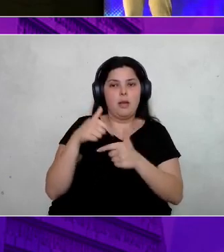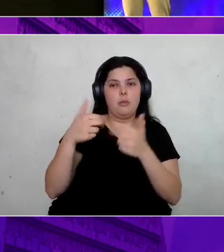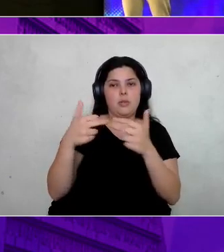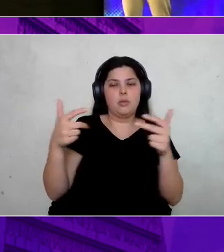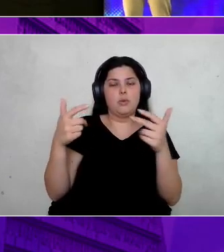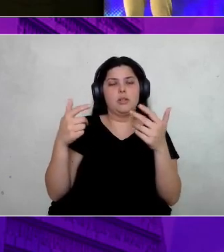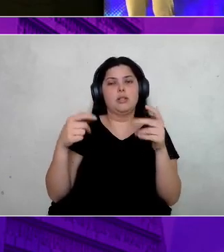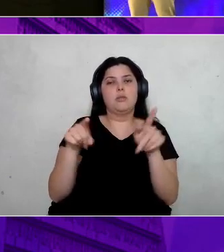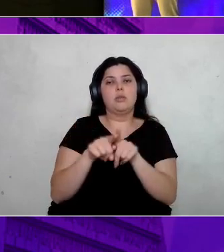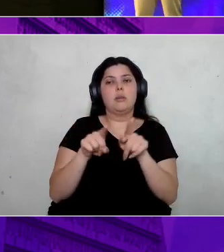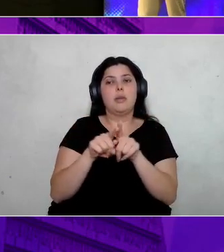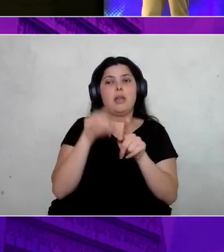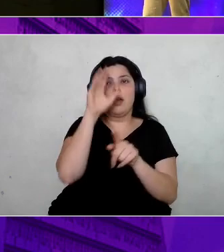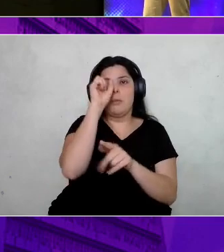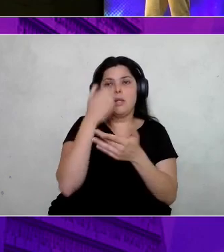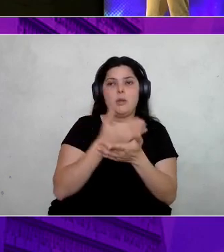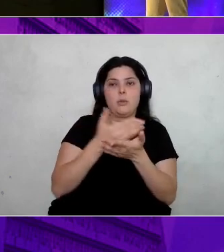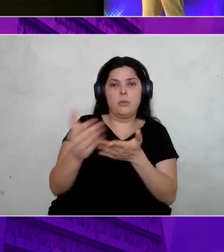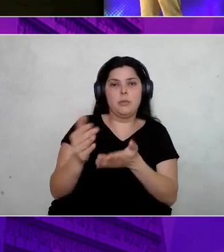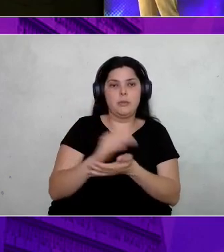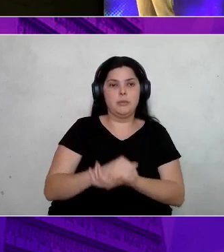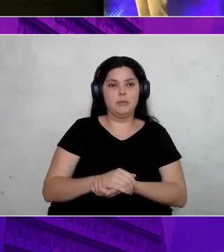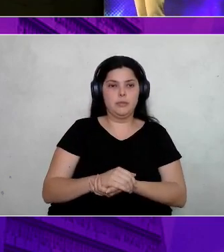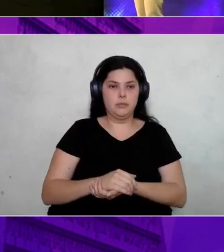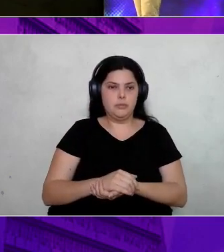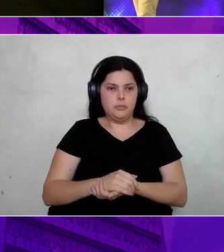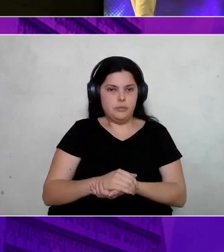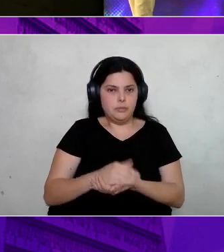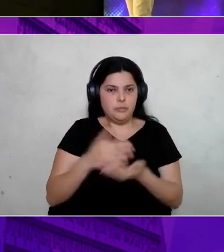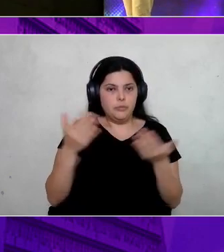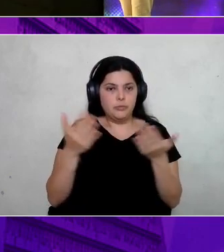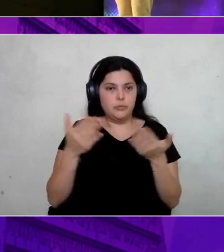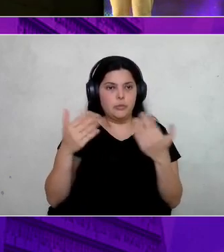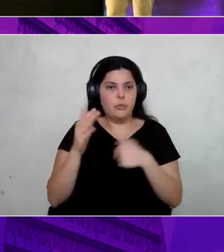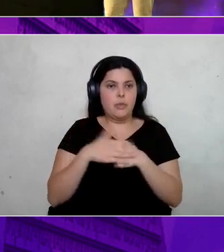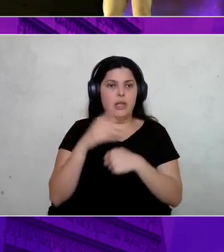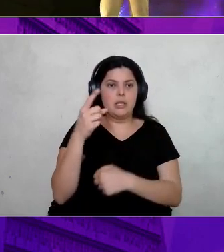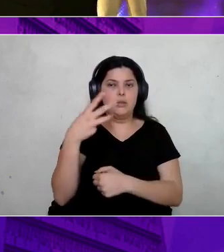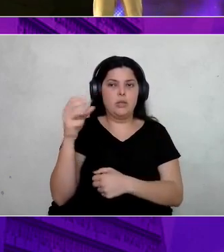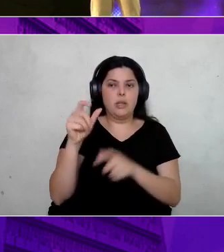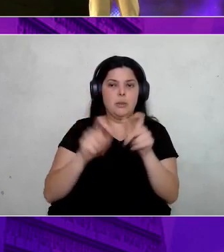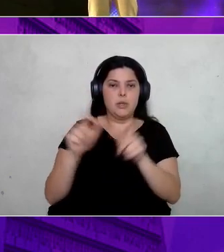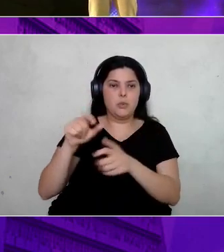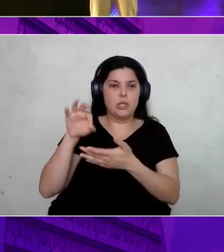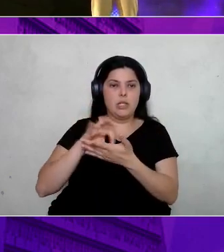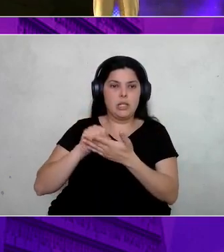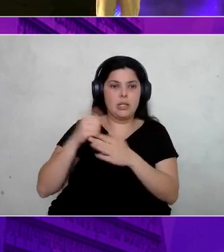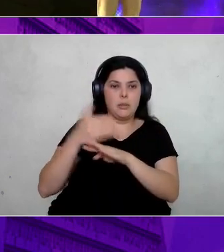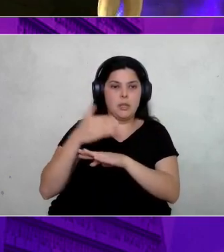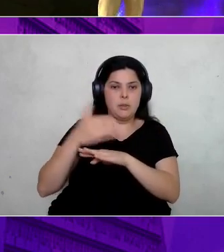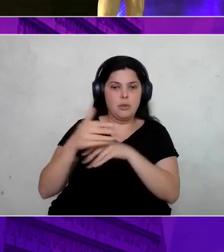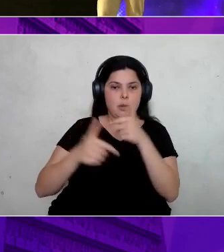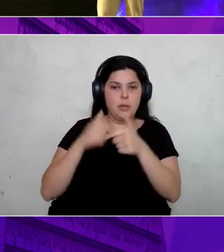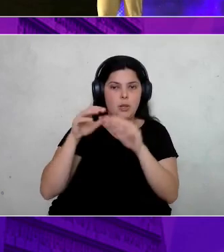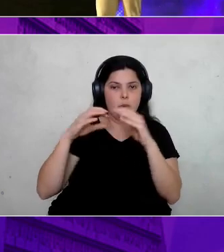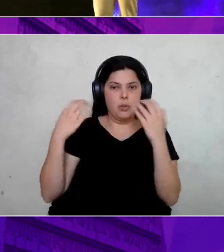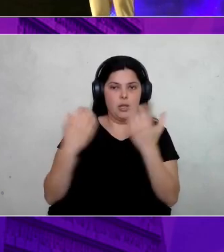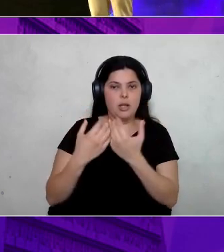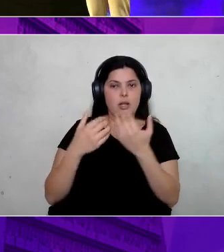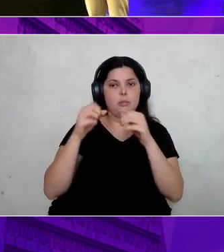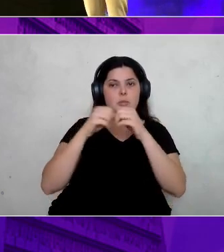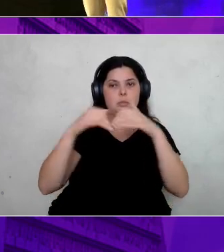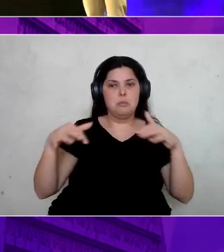estão aprendendo. Hoje, a gente está com mais de 130 pessoas inscritas e ativas na comunidade, compartilhando